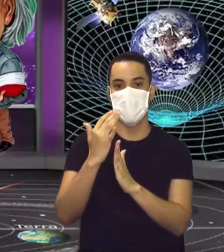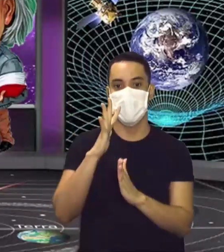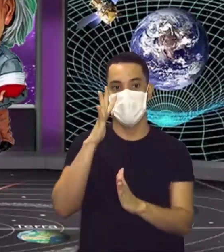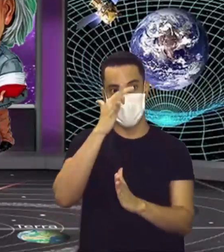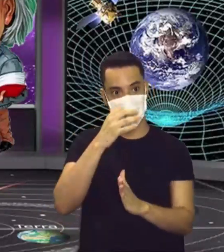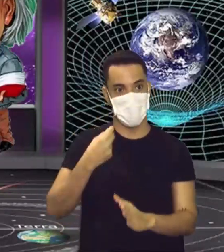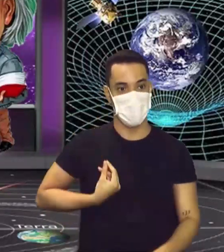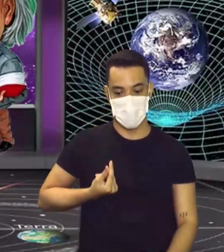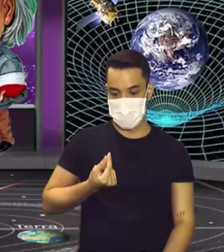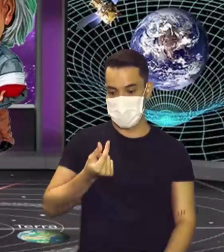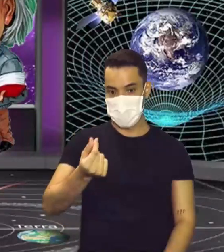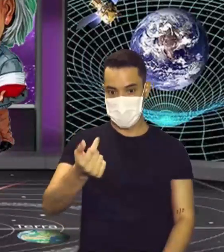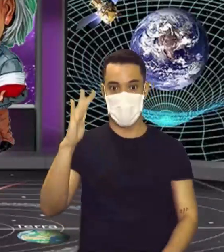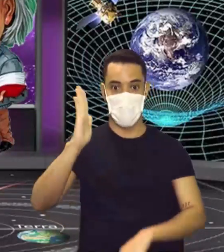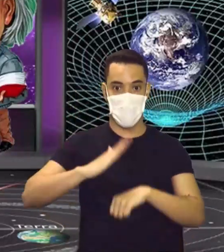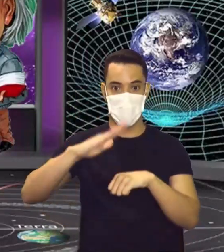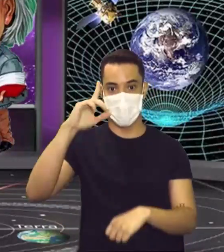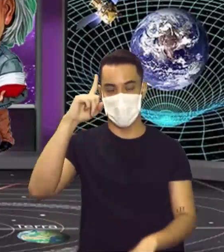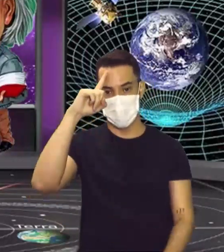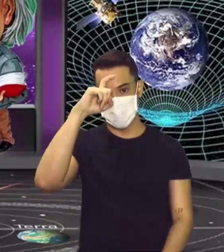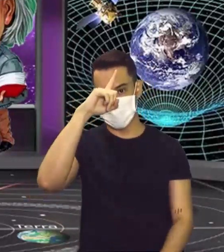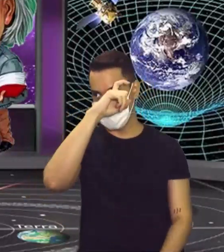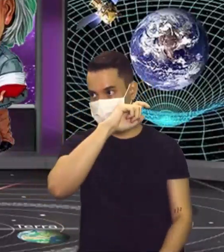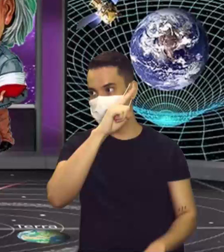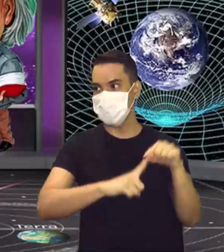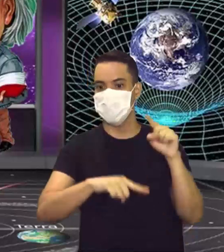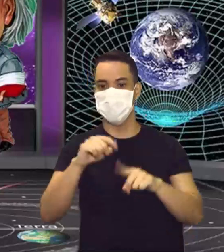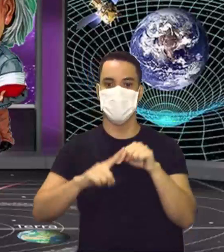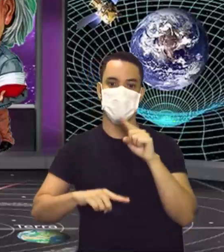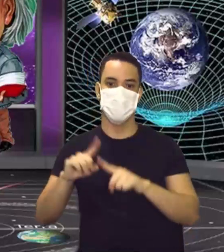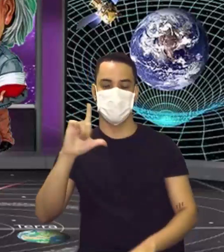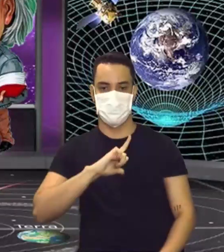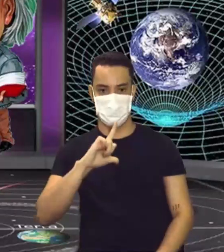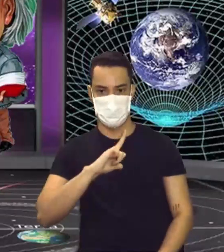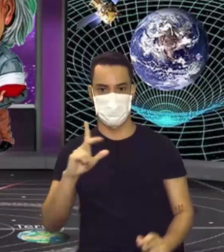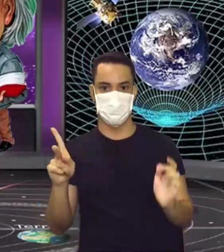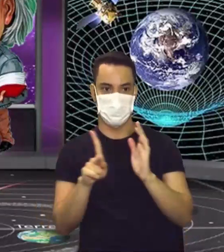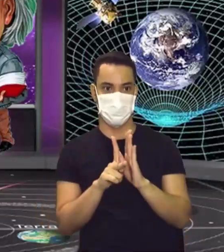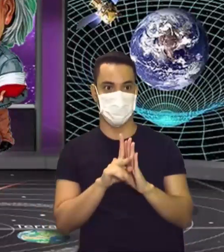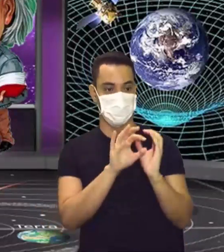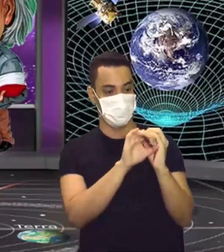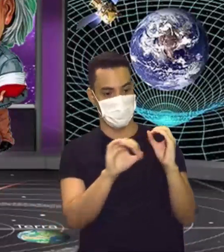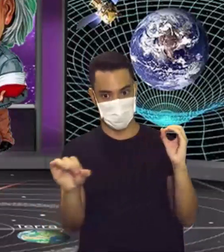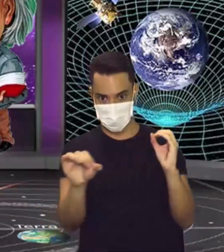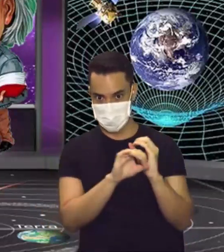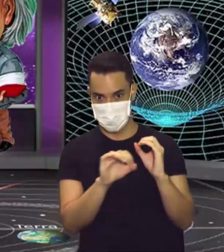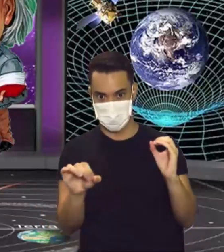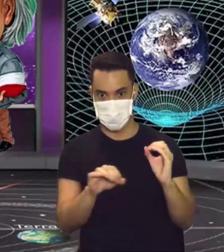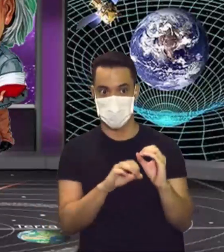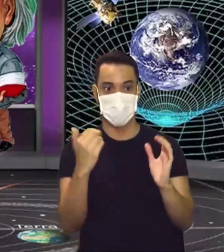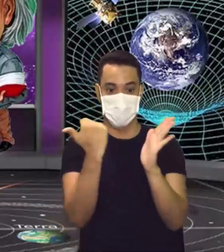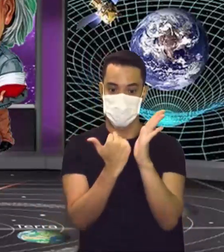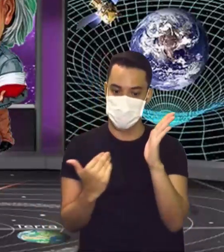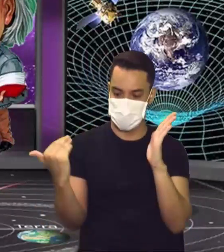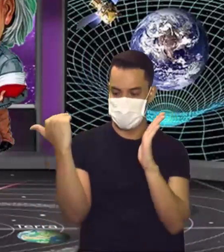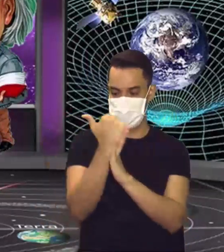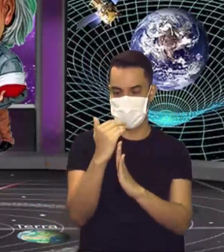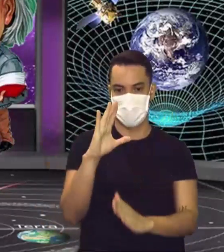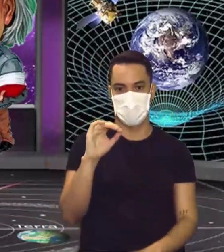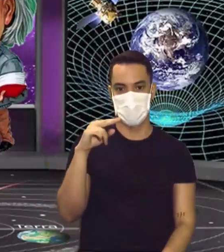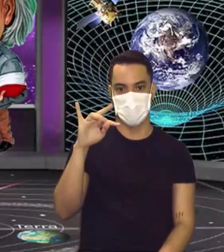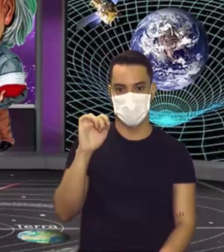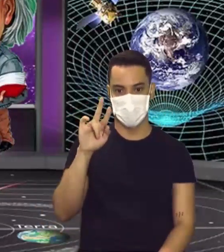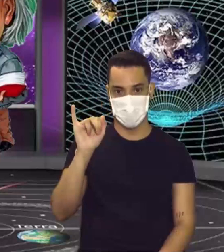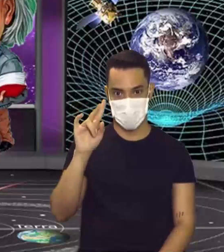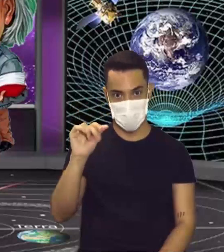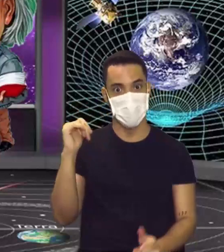resistividade, mais difícil esse material tem de conduzir corrente. Quanto maior a sua condutividade, mais